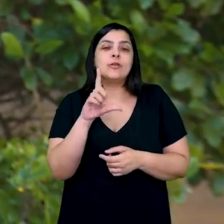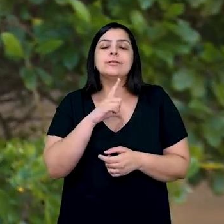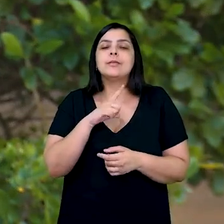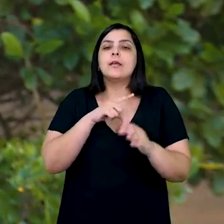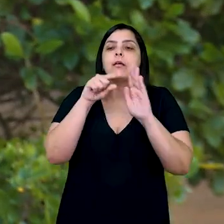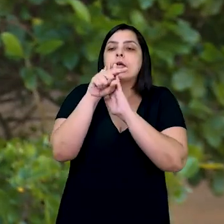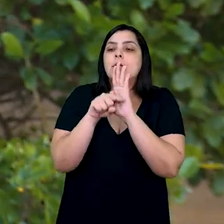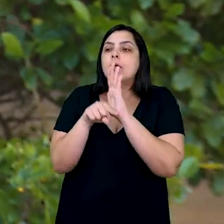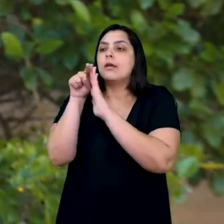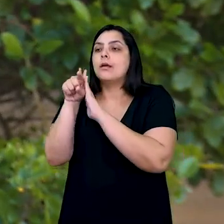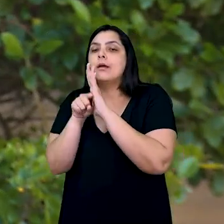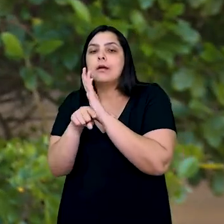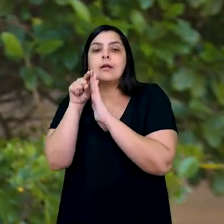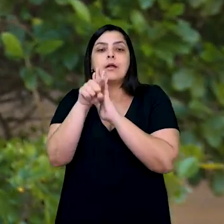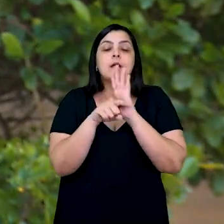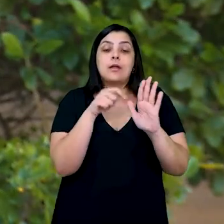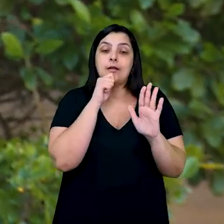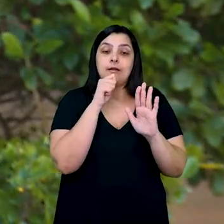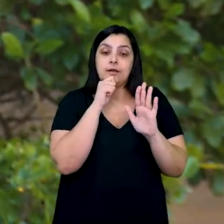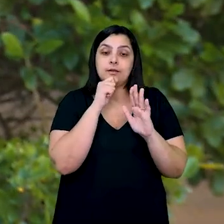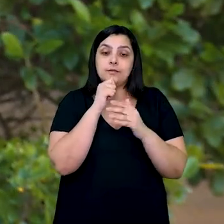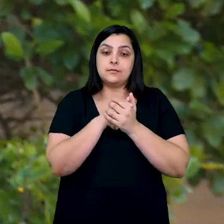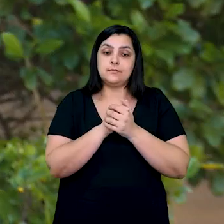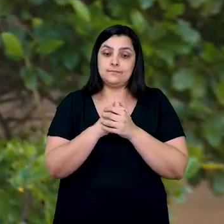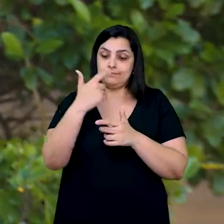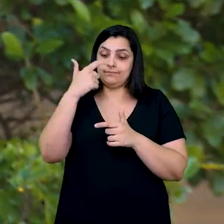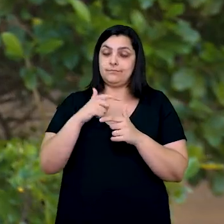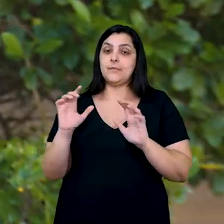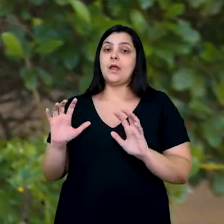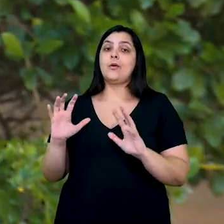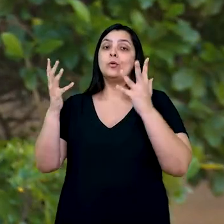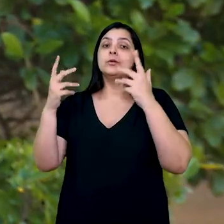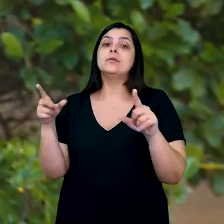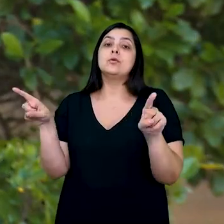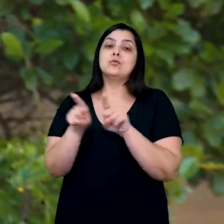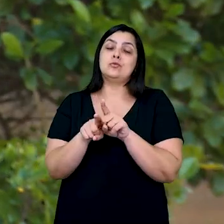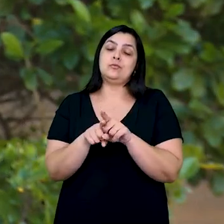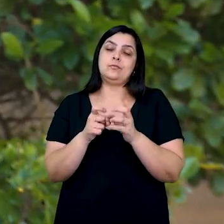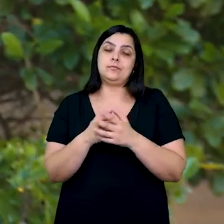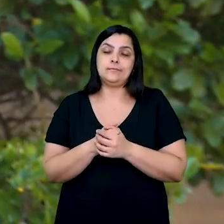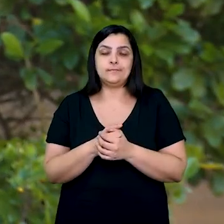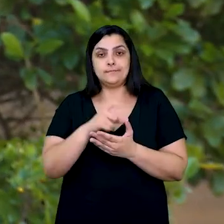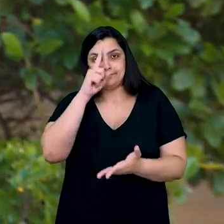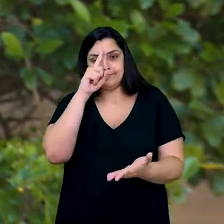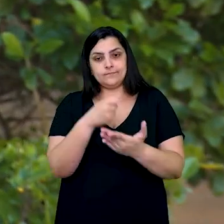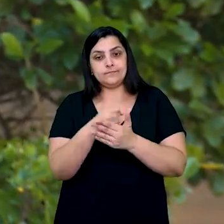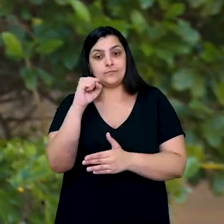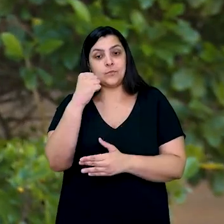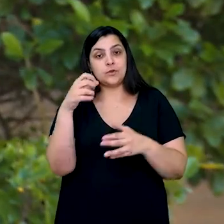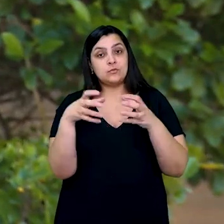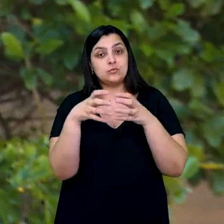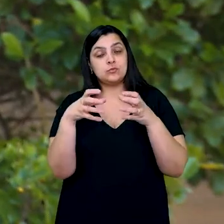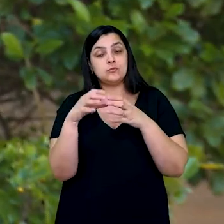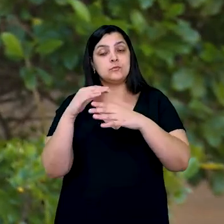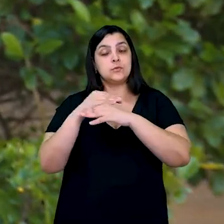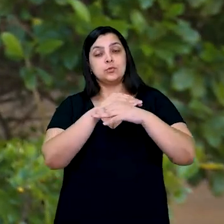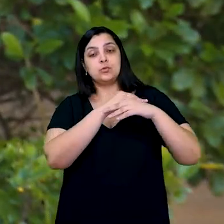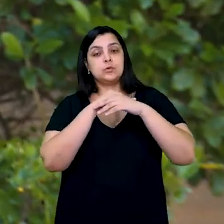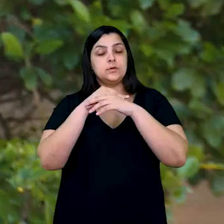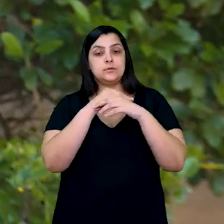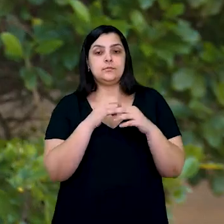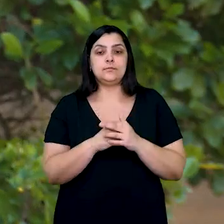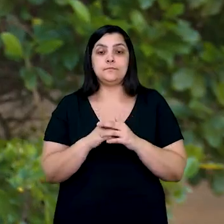apenas peças de inquérito, que indicam que a vítima contribuiu para a ocorrência do crime. A decisão da 8ª turma